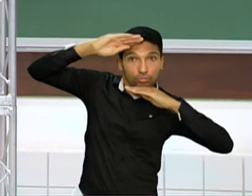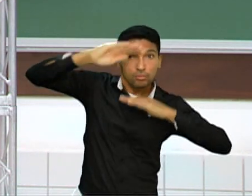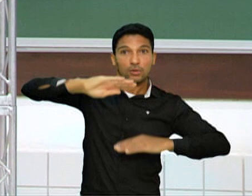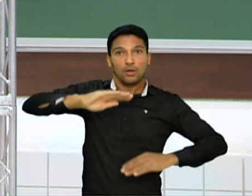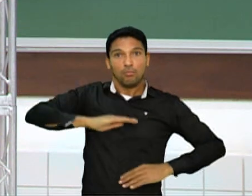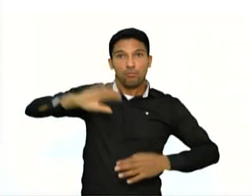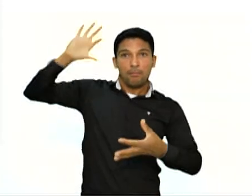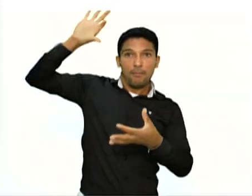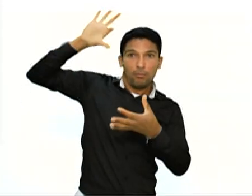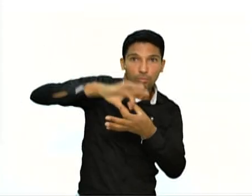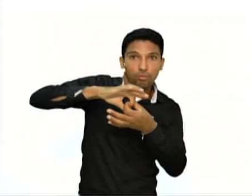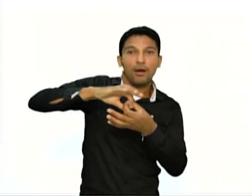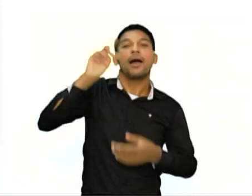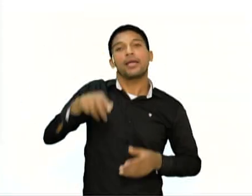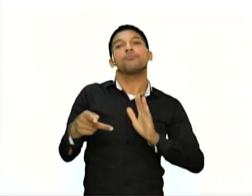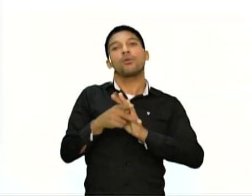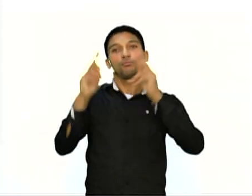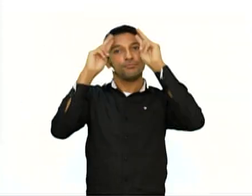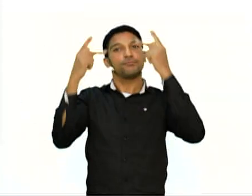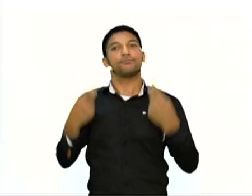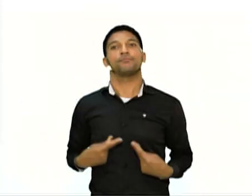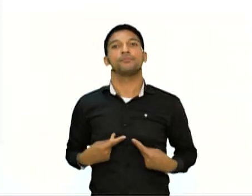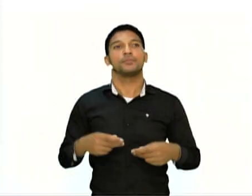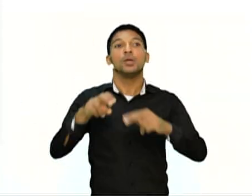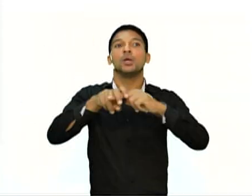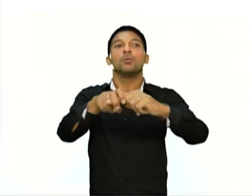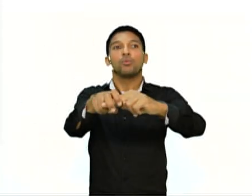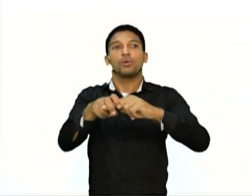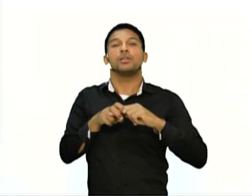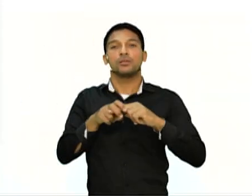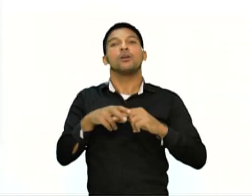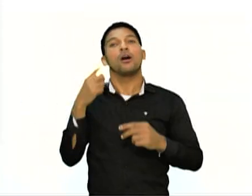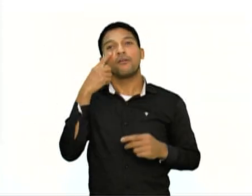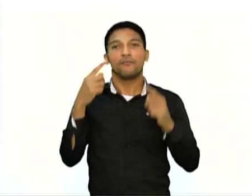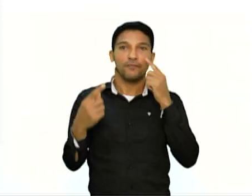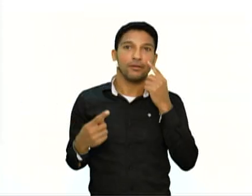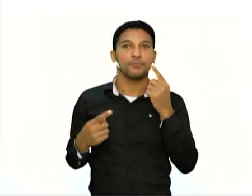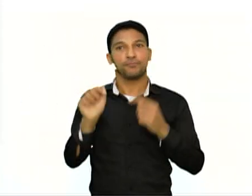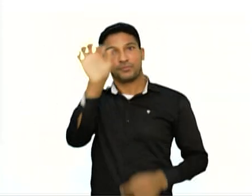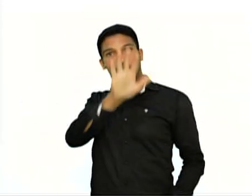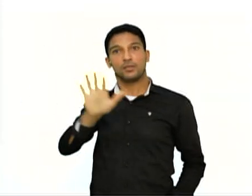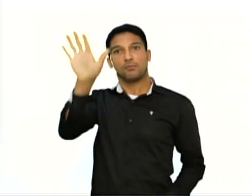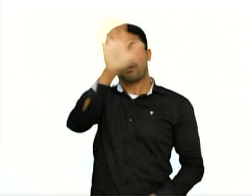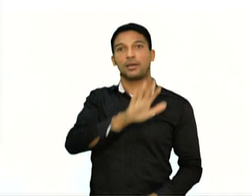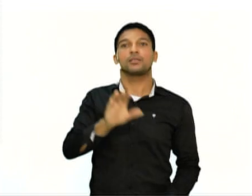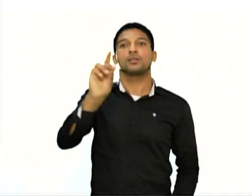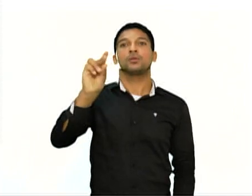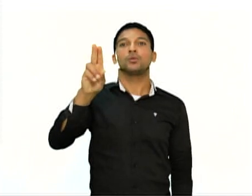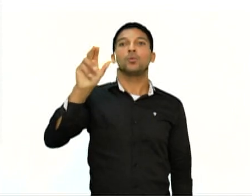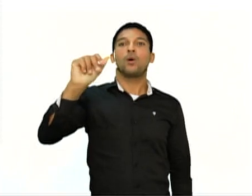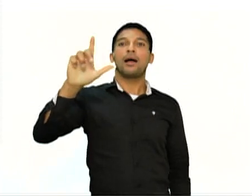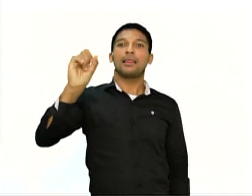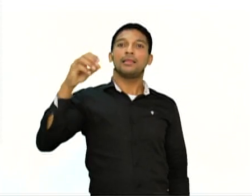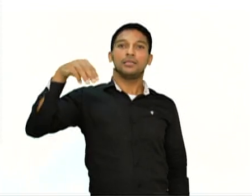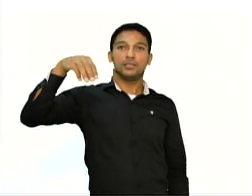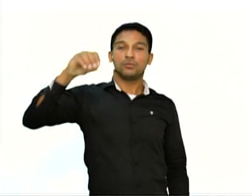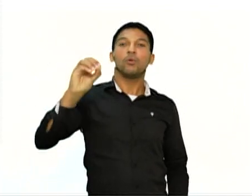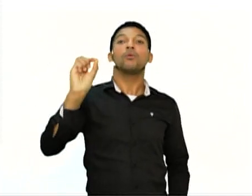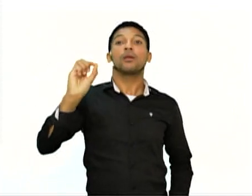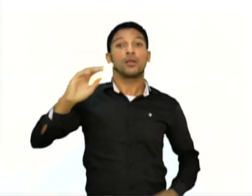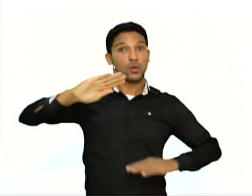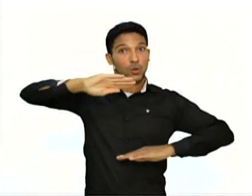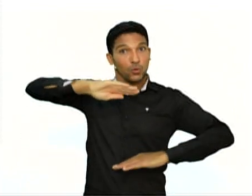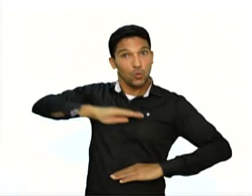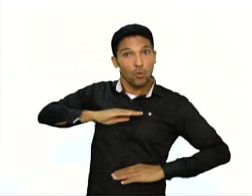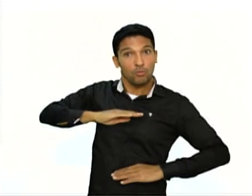humano. Por isso, a gente chama essa relação de dualismo corpo-consciência. Então, você tem